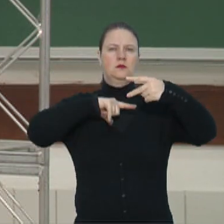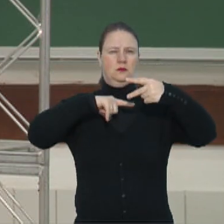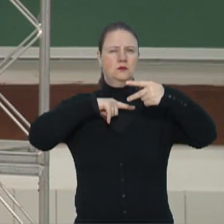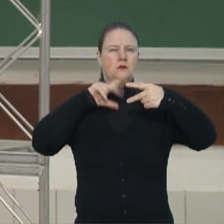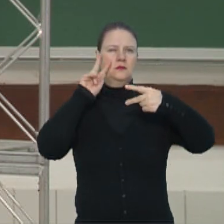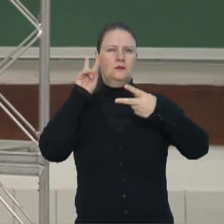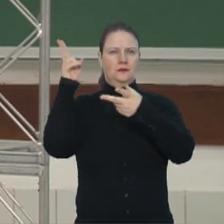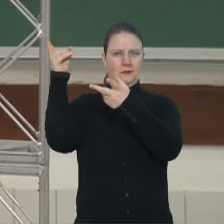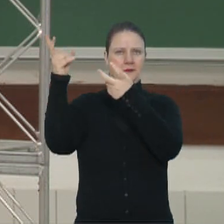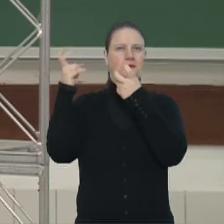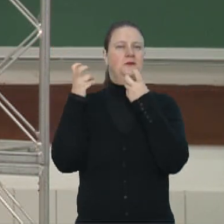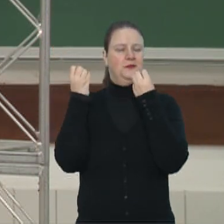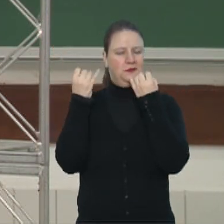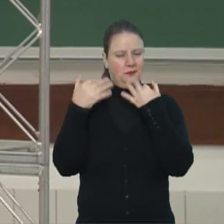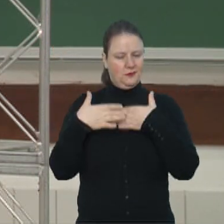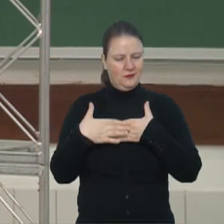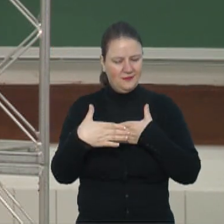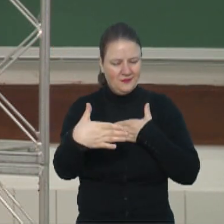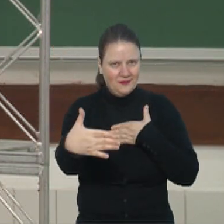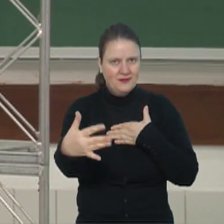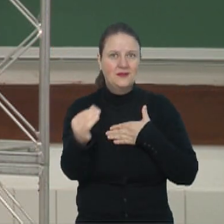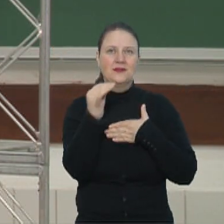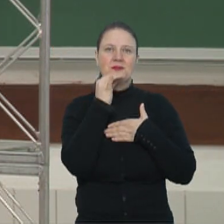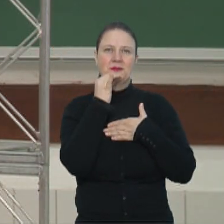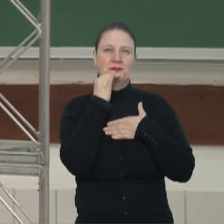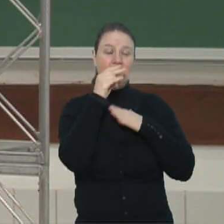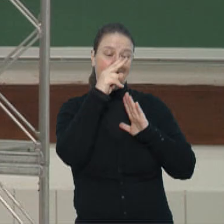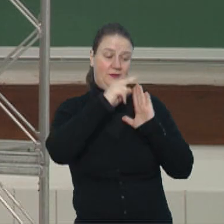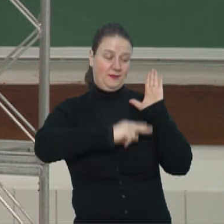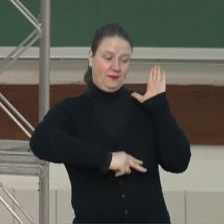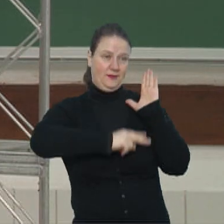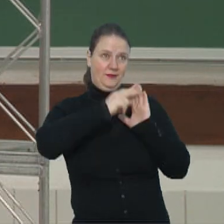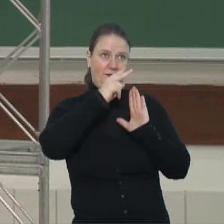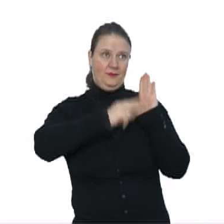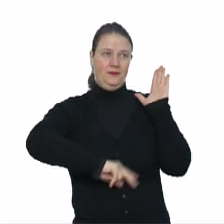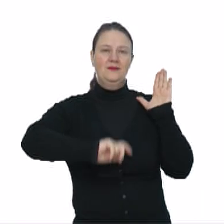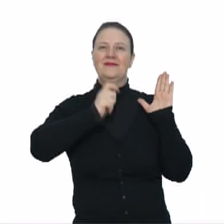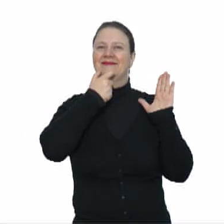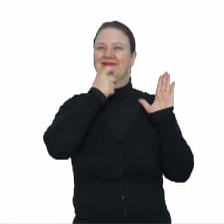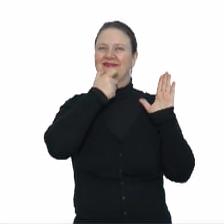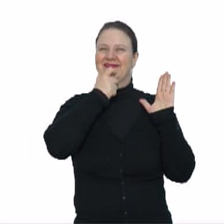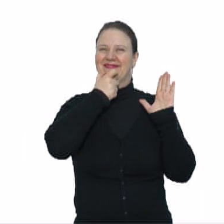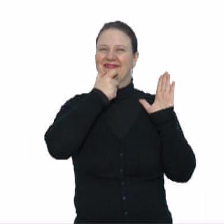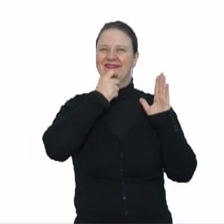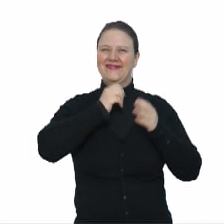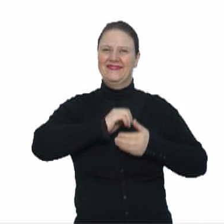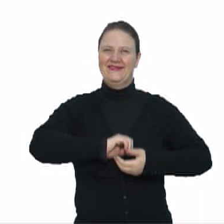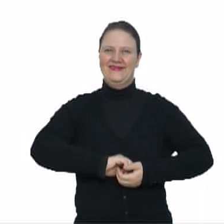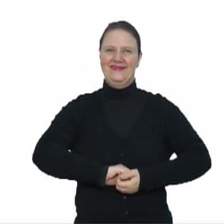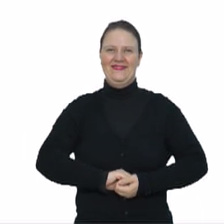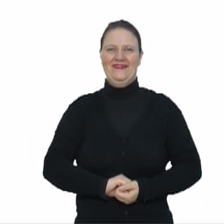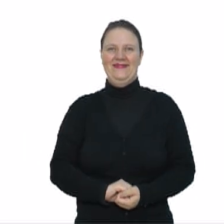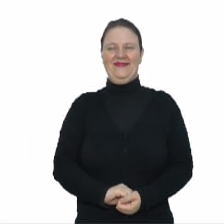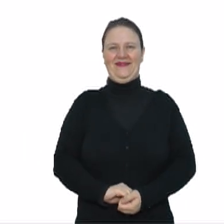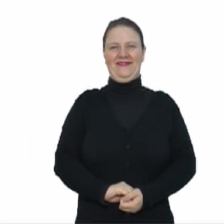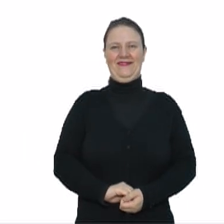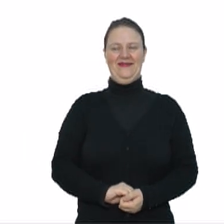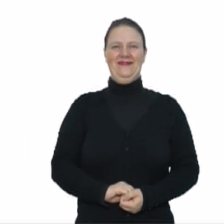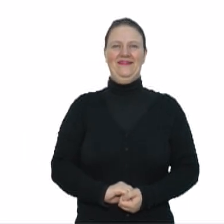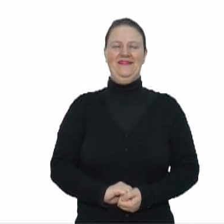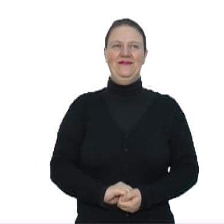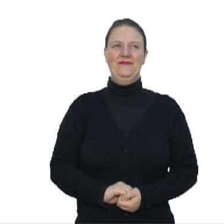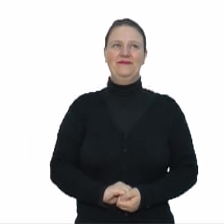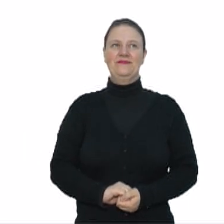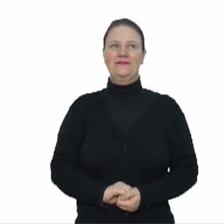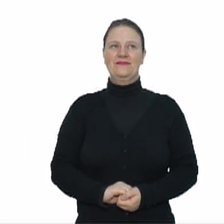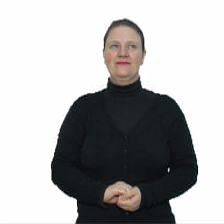as linking words. Eu vou ler agora os exemplos com vocês. Ó, by the time he is 6 years old. Então,